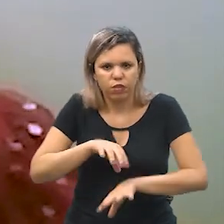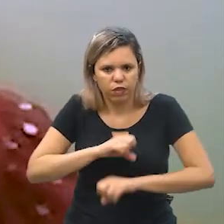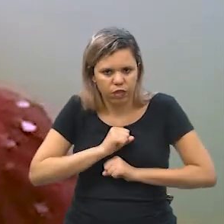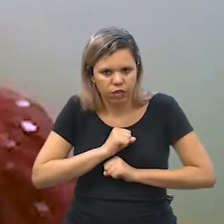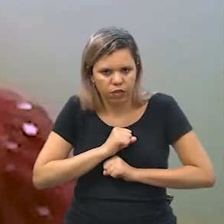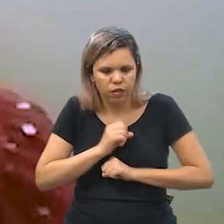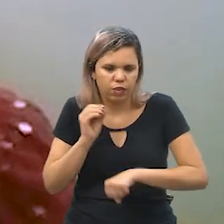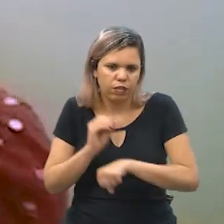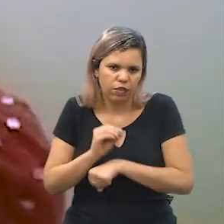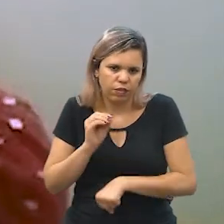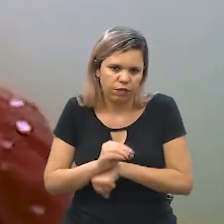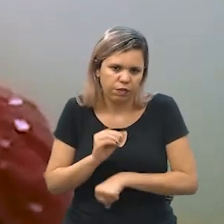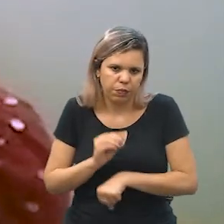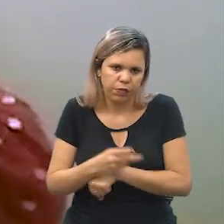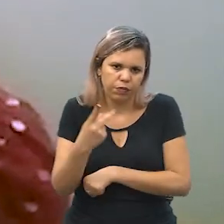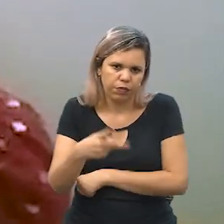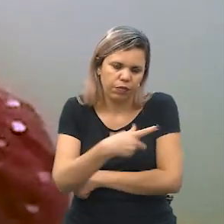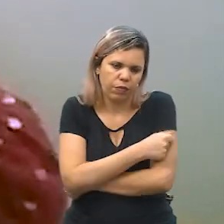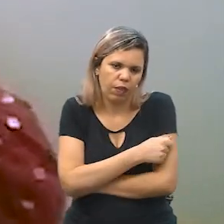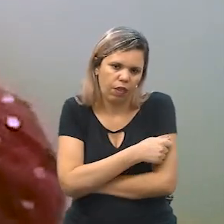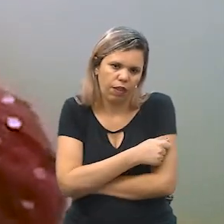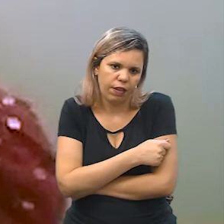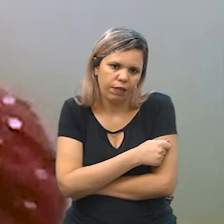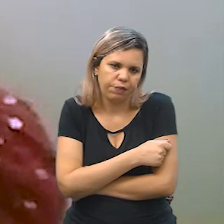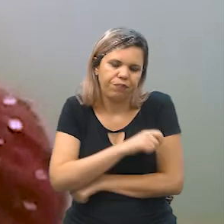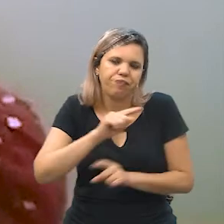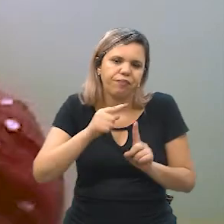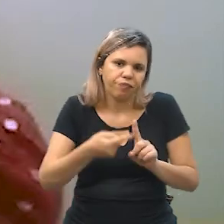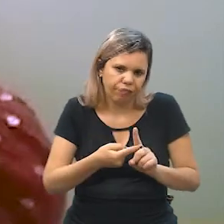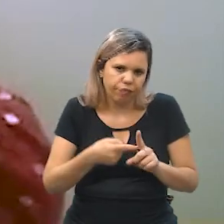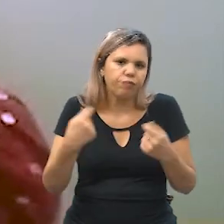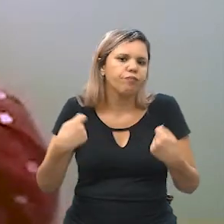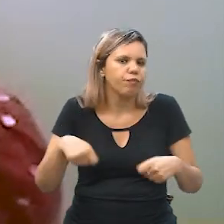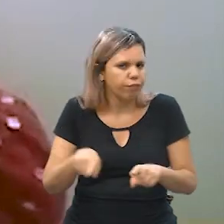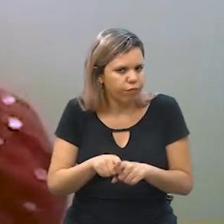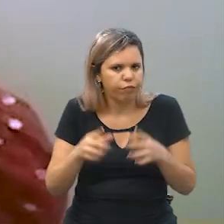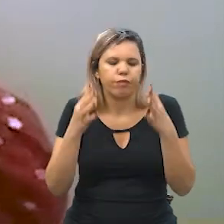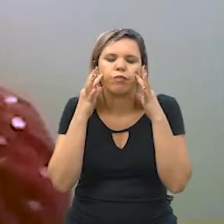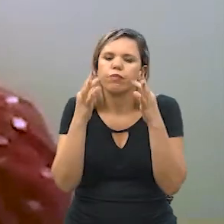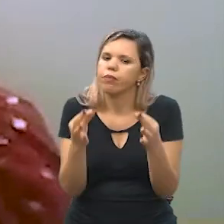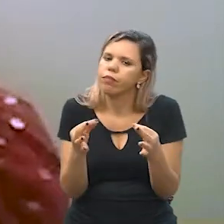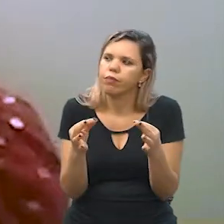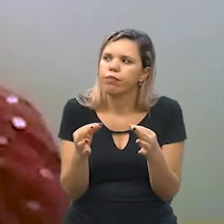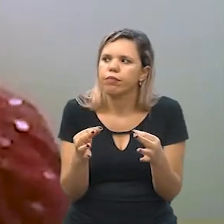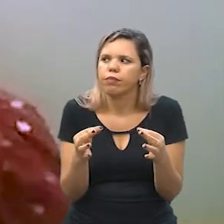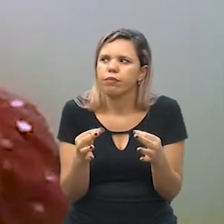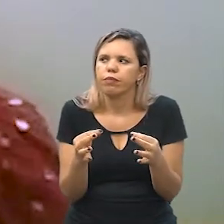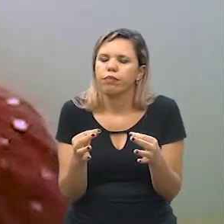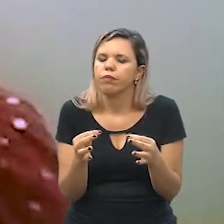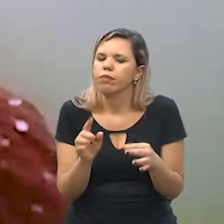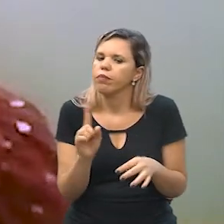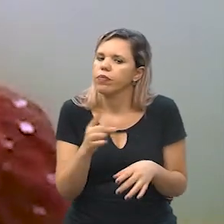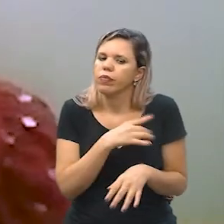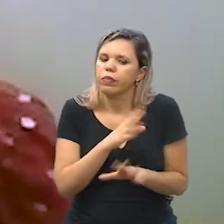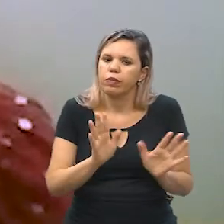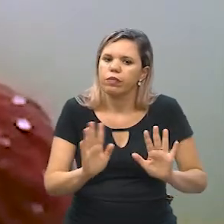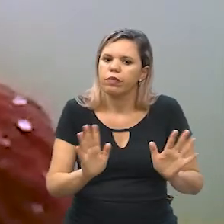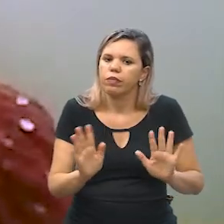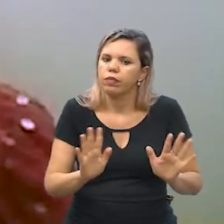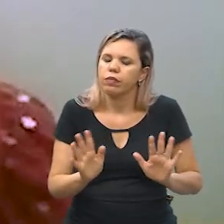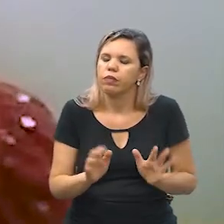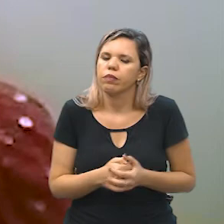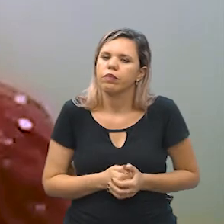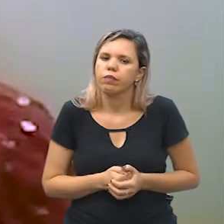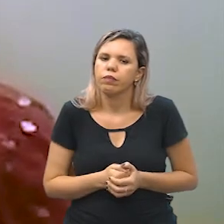recebe a proteção através da sua vacina. Então, a gestante tem que se atentar e não ficar com medo de um